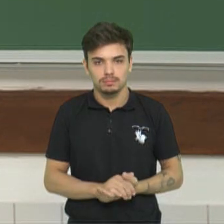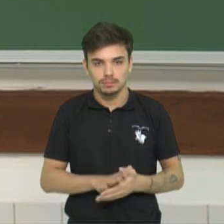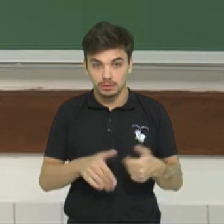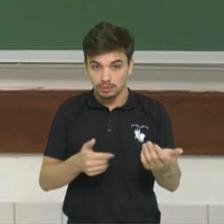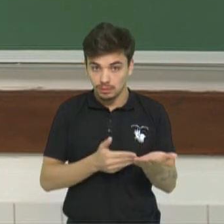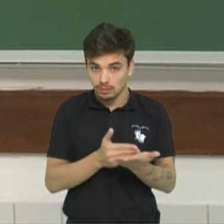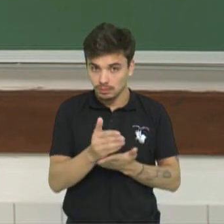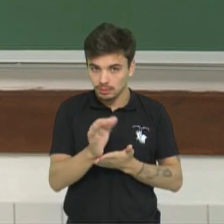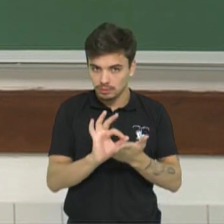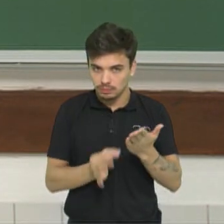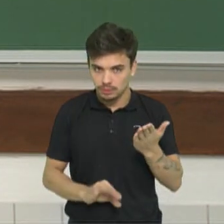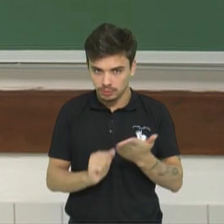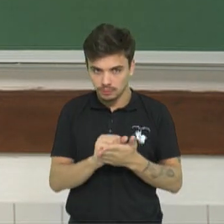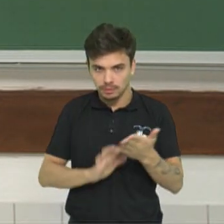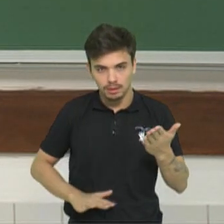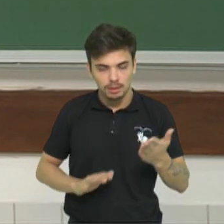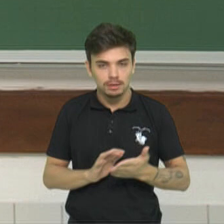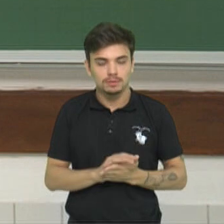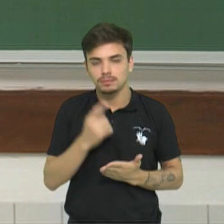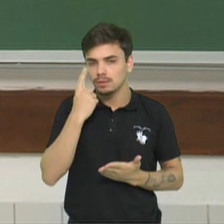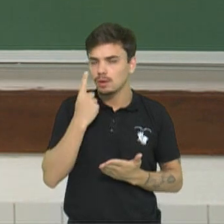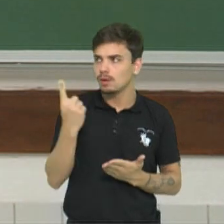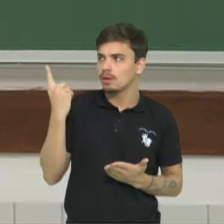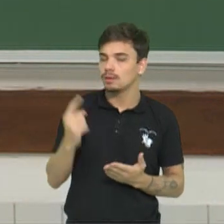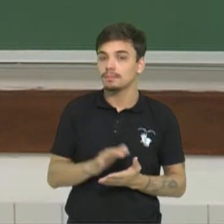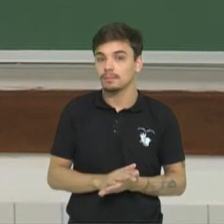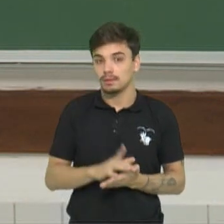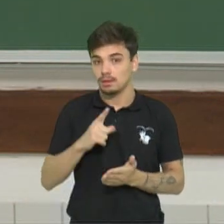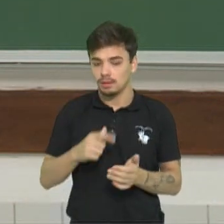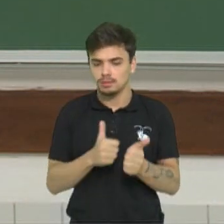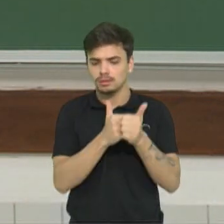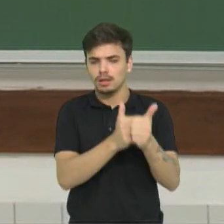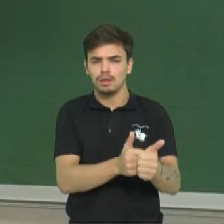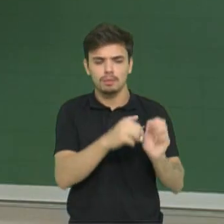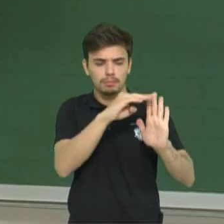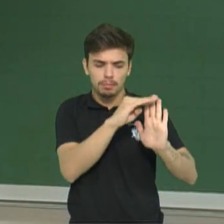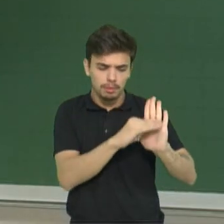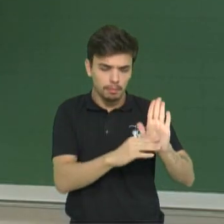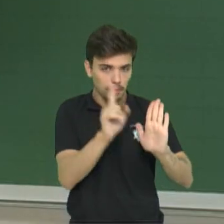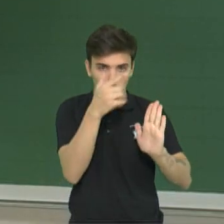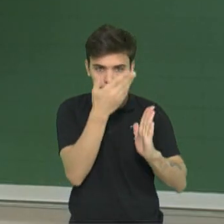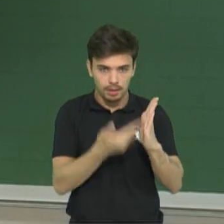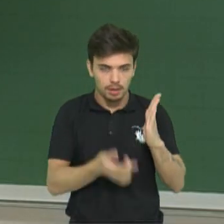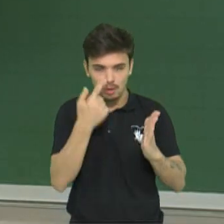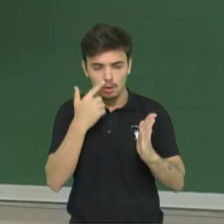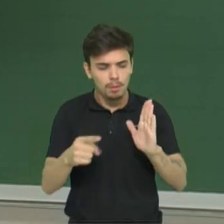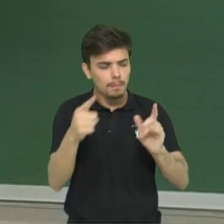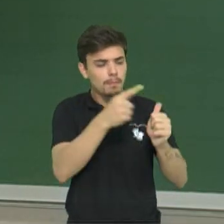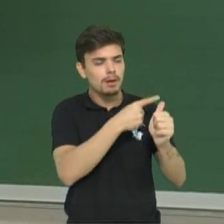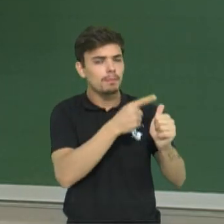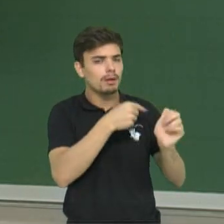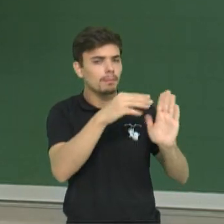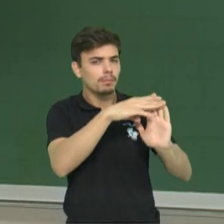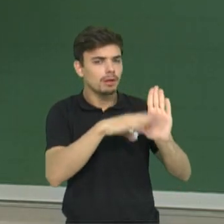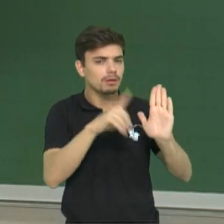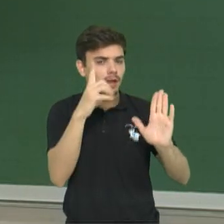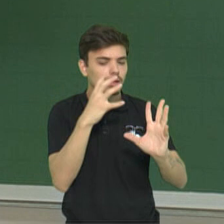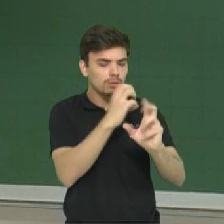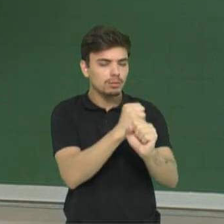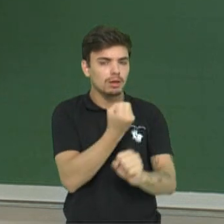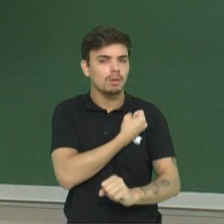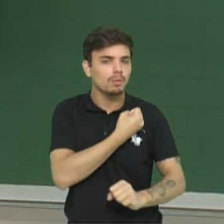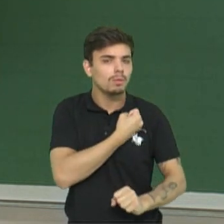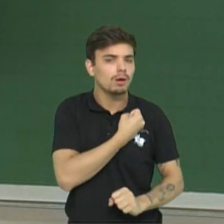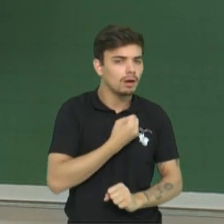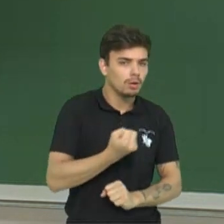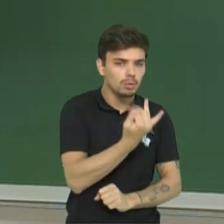Vamos para a correção da atividade? Olha só, seguindo os passos para não se perder. Então, primeiro passo, determinar o número de